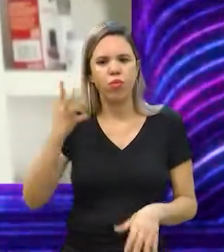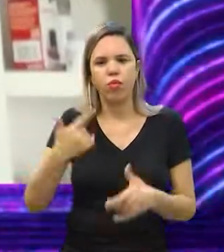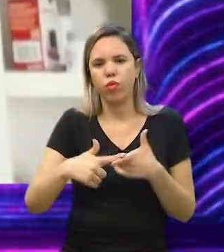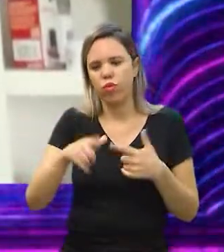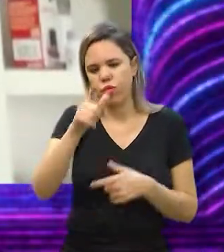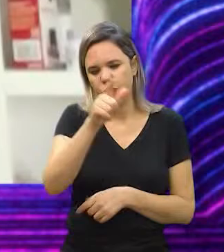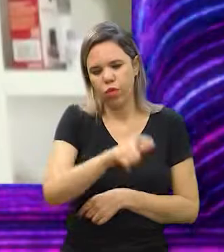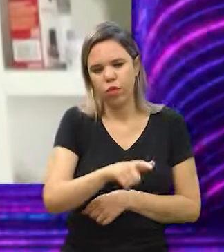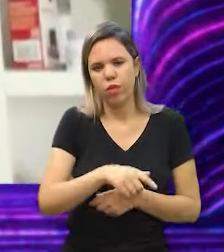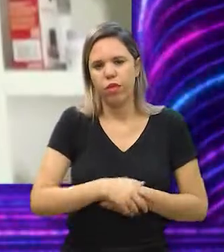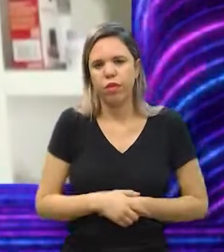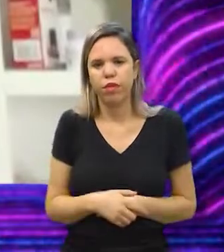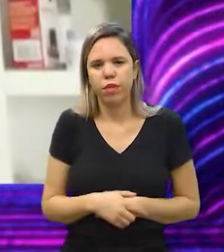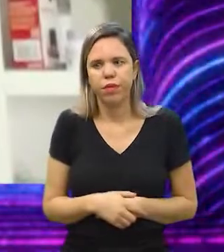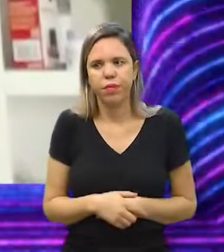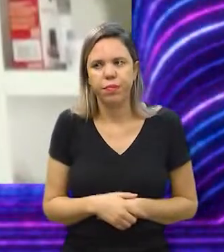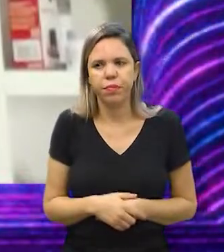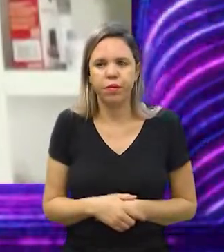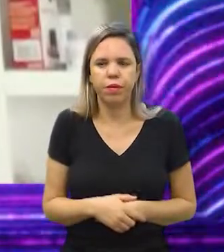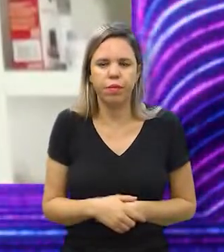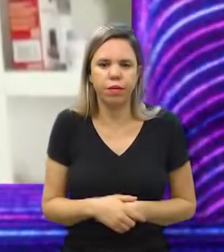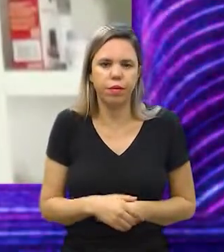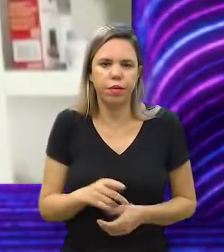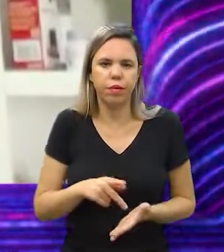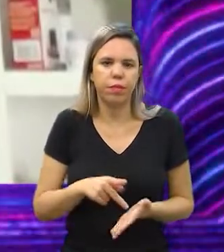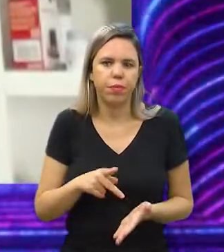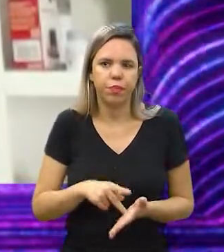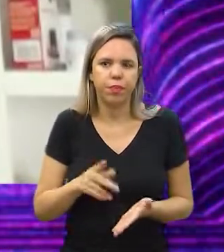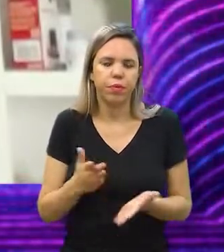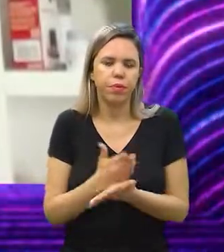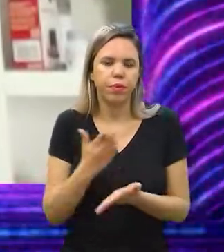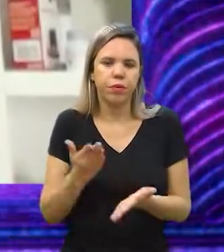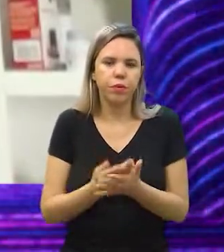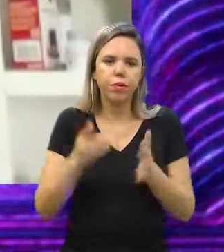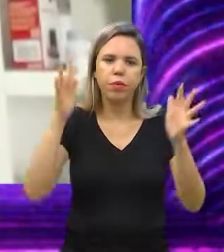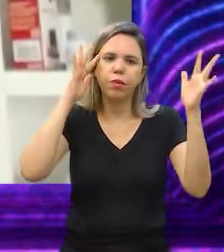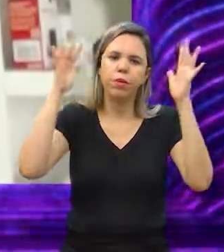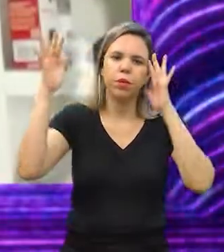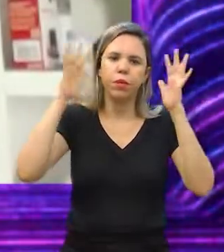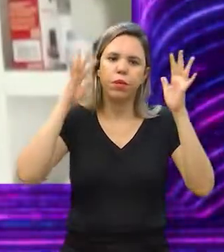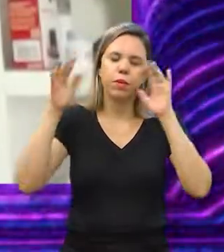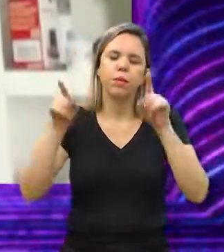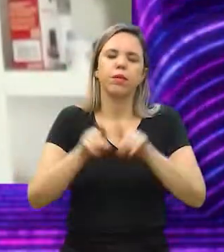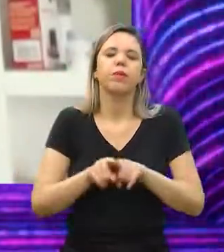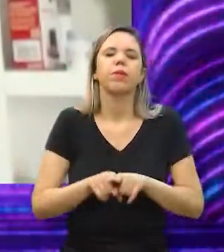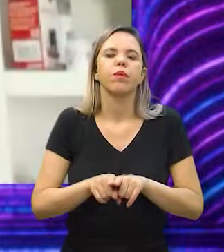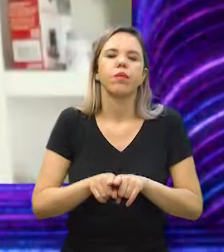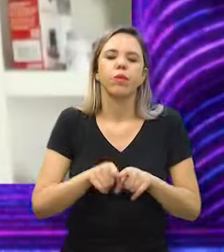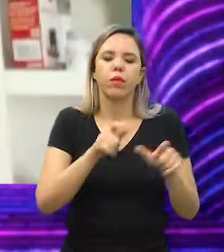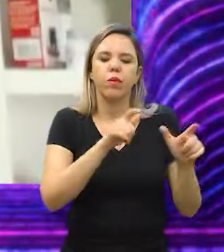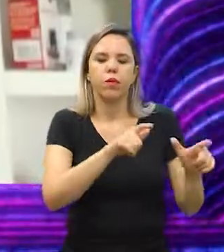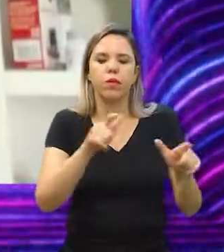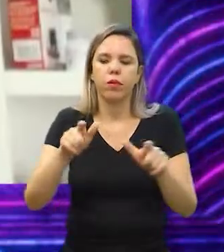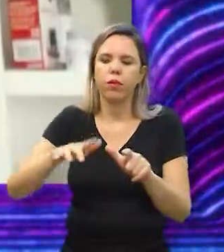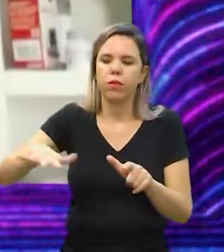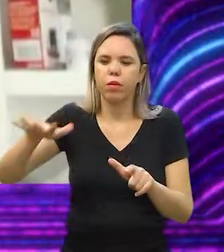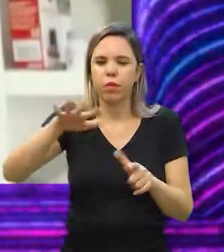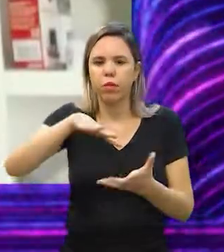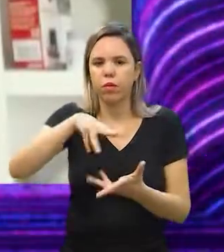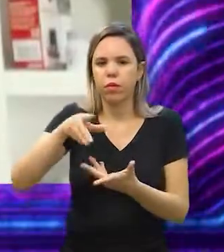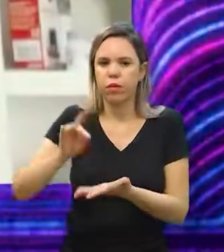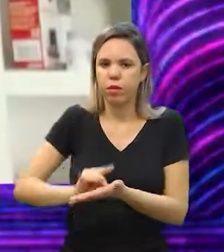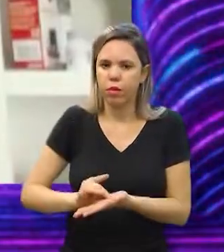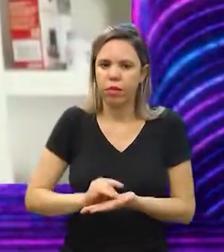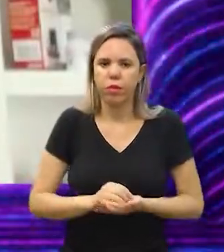resolver os problemas dele. Então, na verdade, é um livro de fantasia, mas a ambientação é no